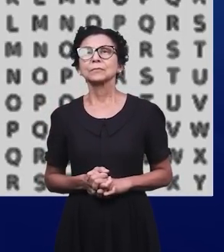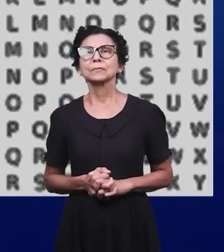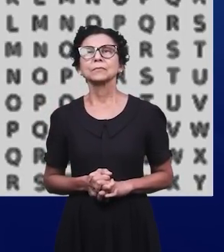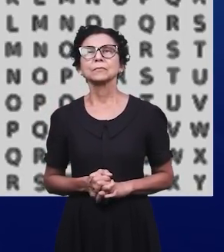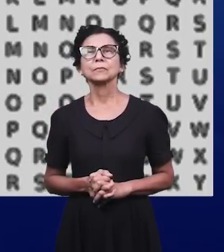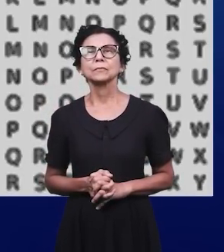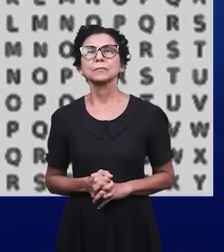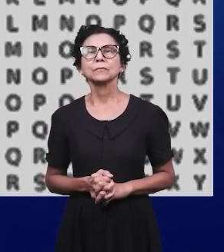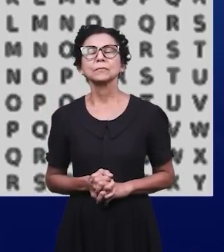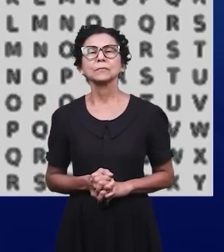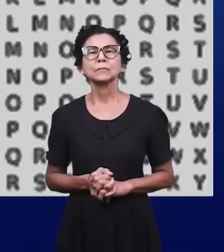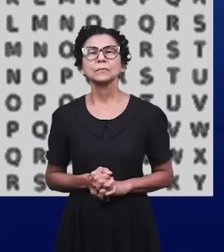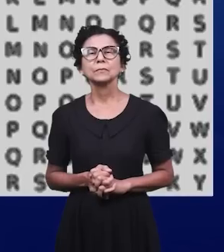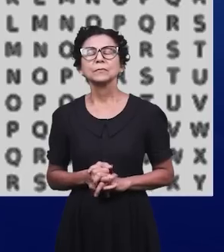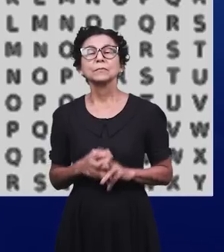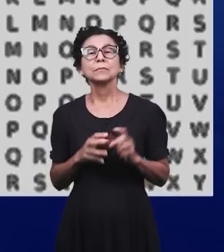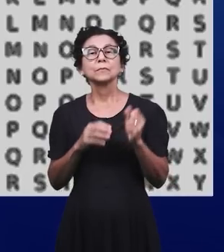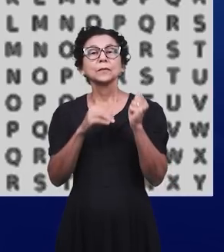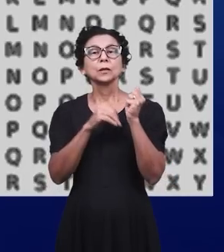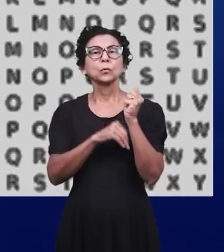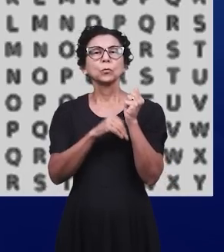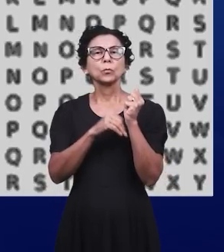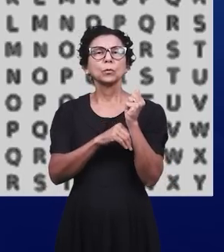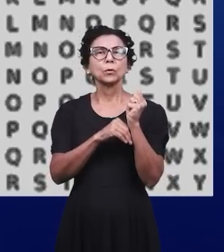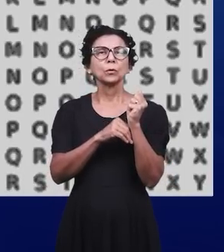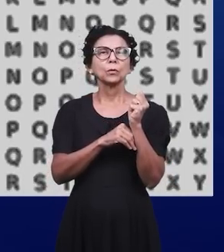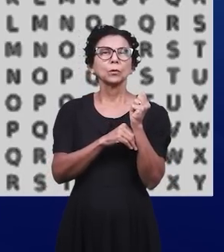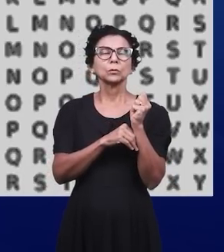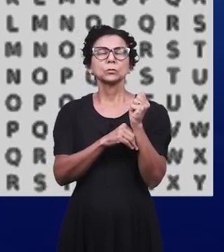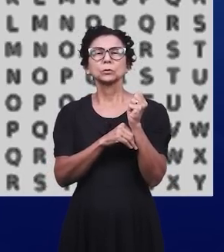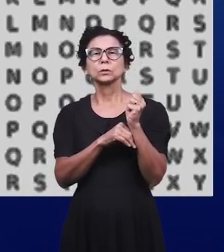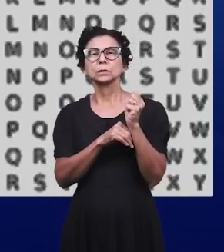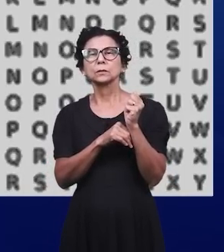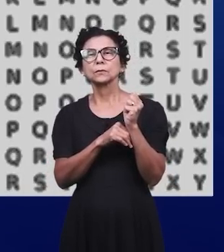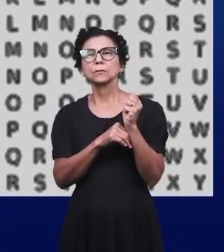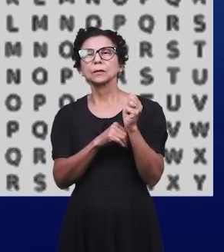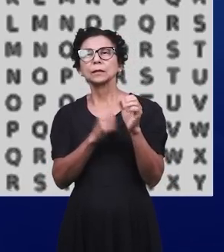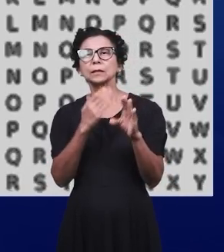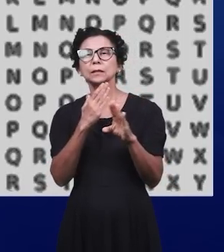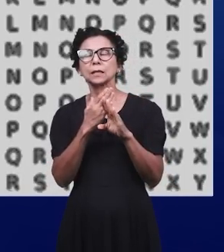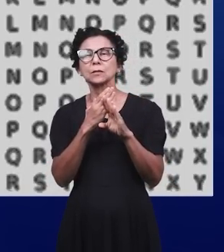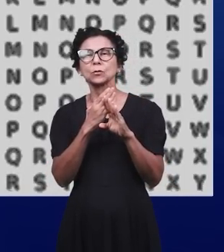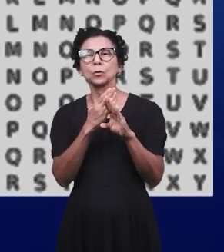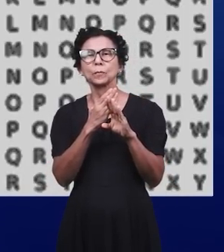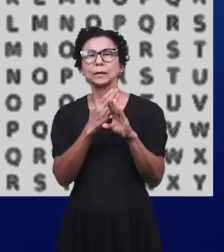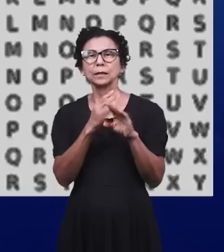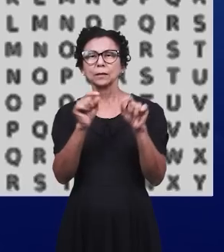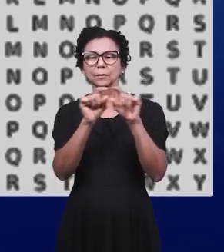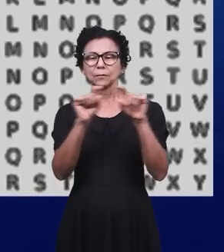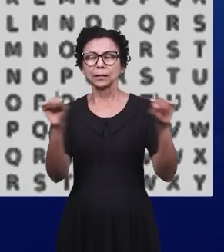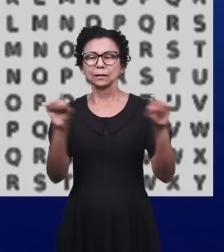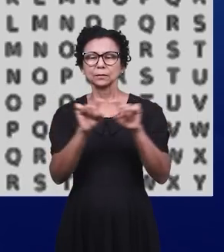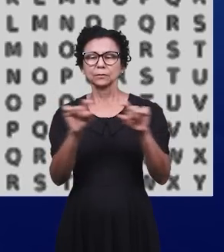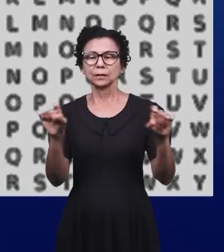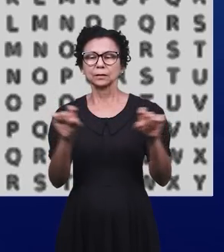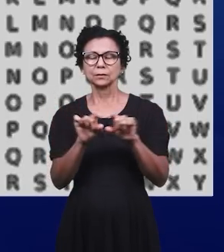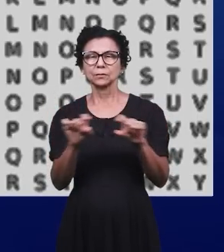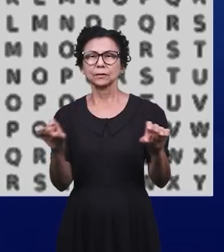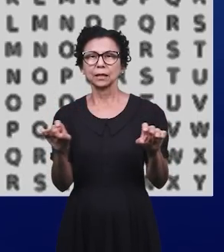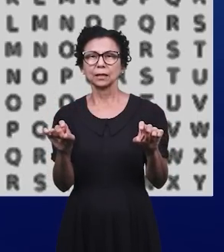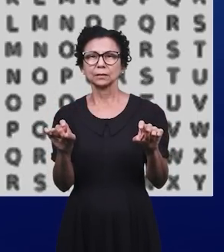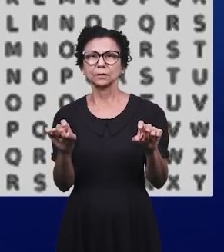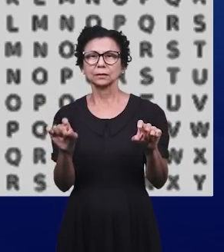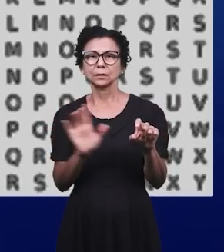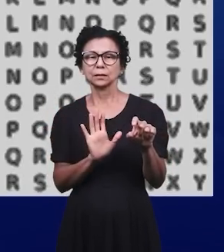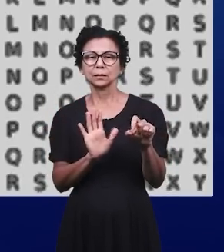esse código ele vai nortear exatamente a sequência de escrita do que você vai esconder. Então, se